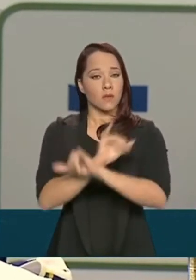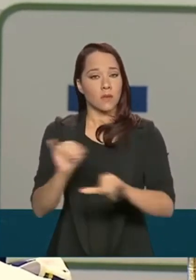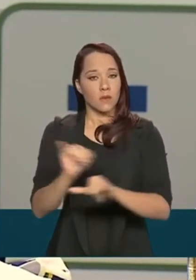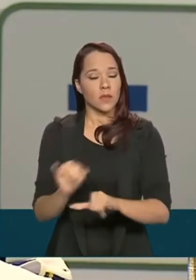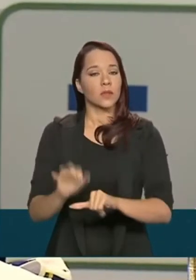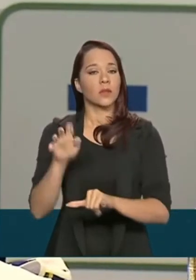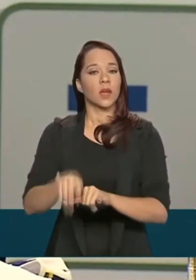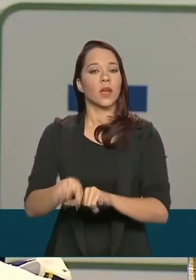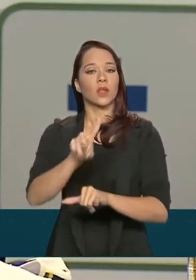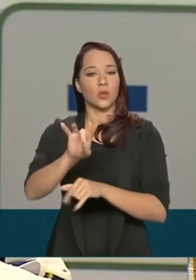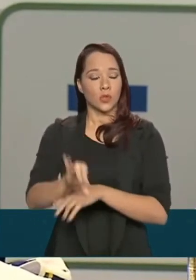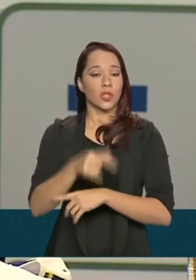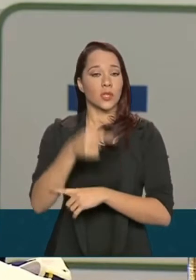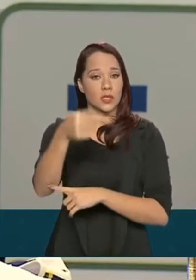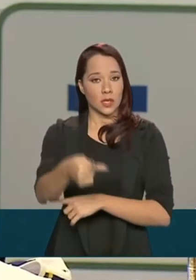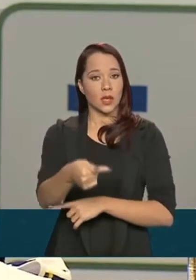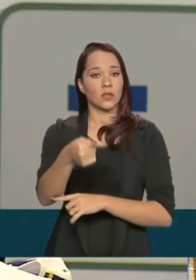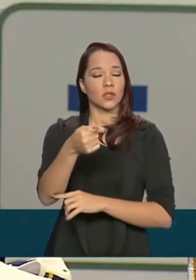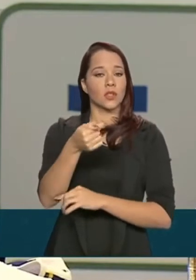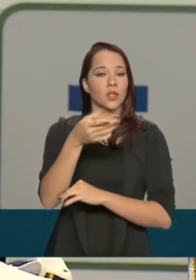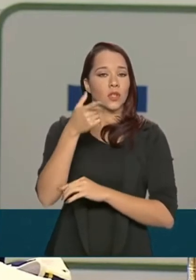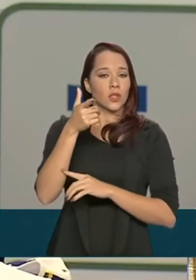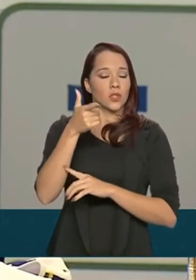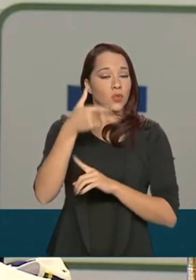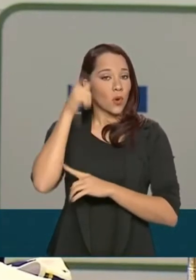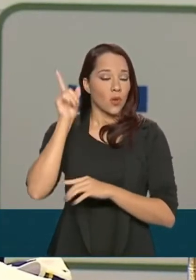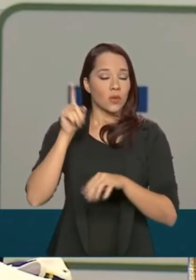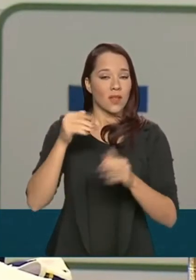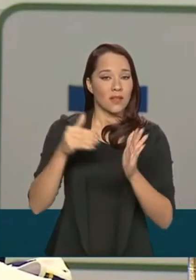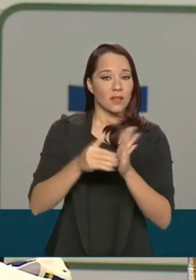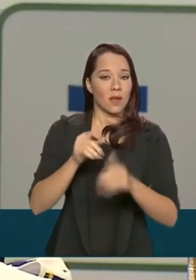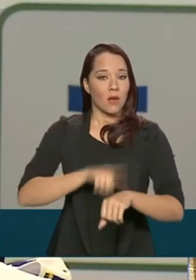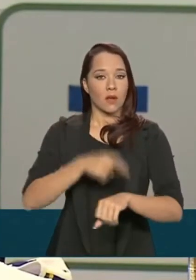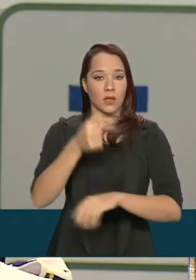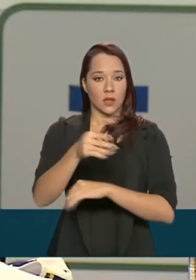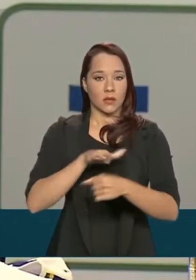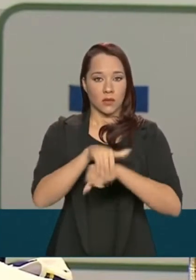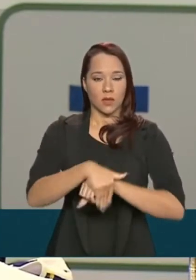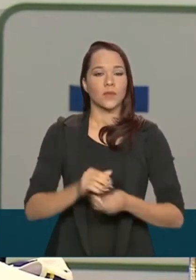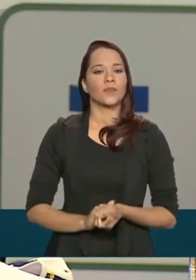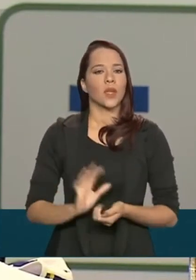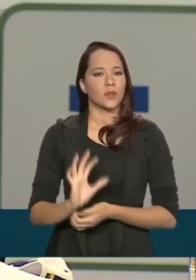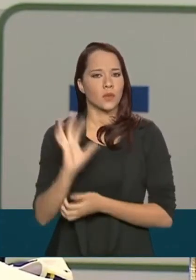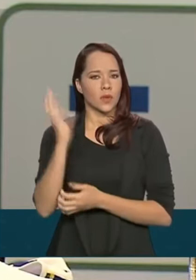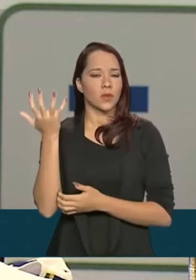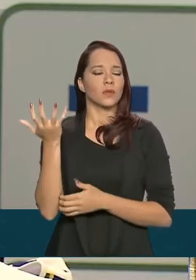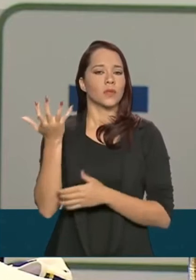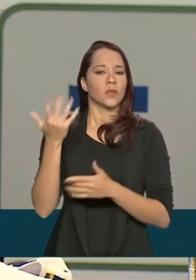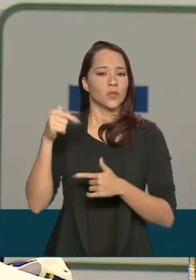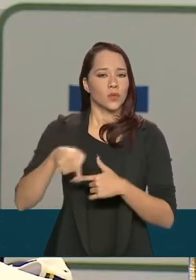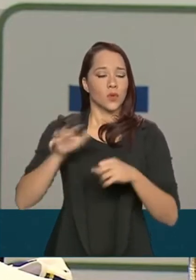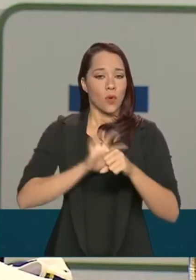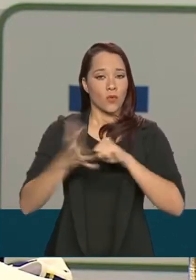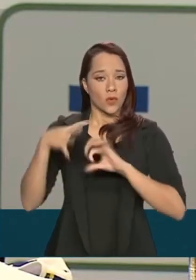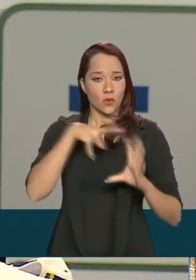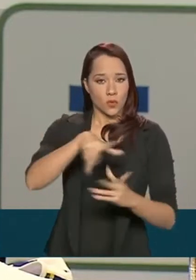do dia 7, de ontem até às 19 horas. A situação epidemiológica da Covid-19 no mundo,